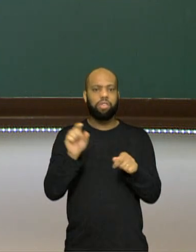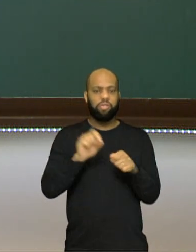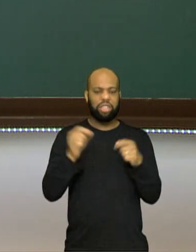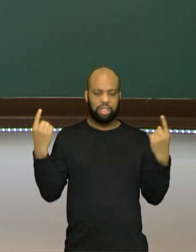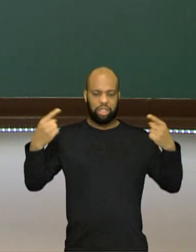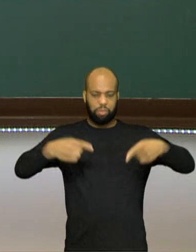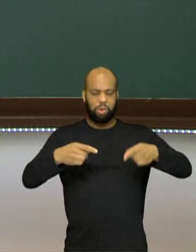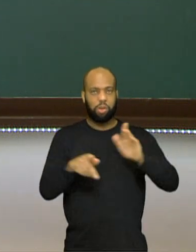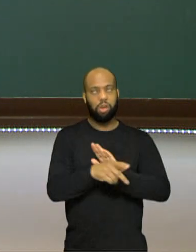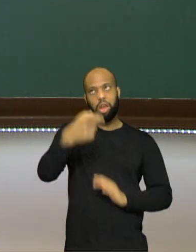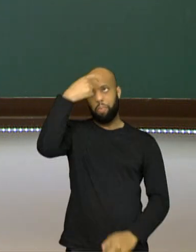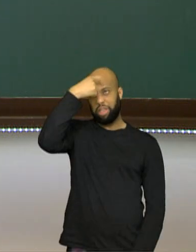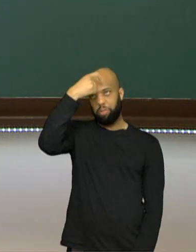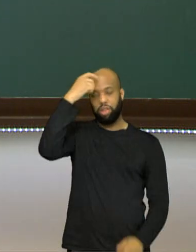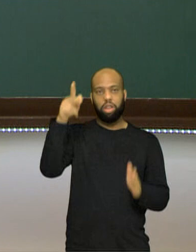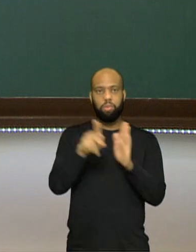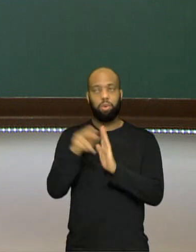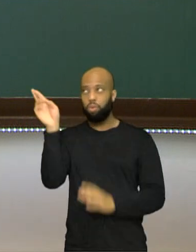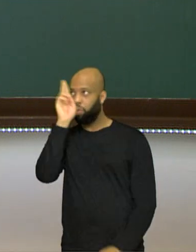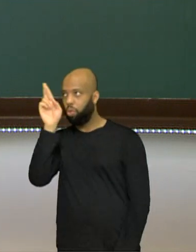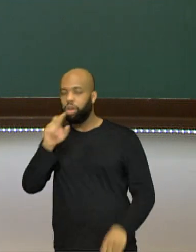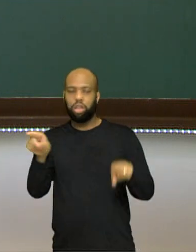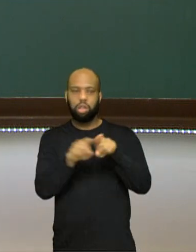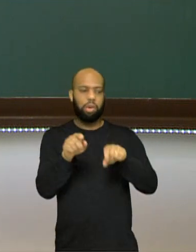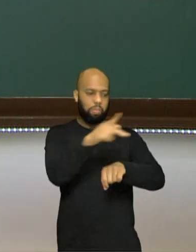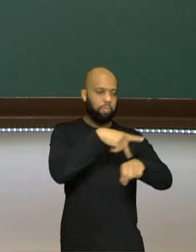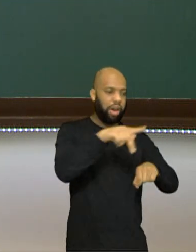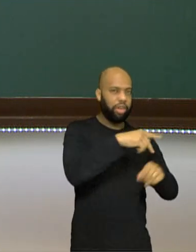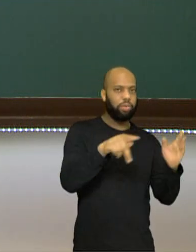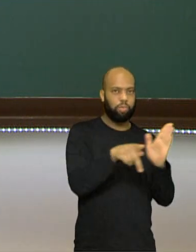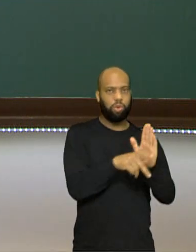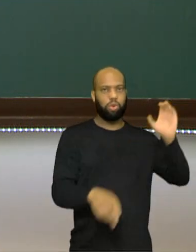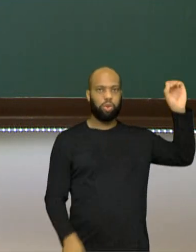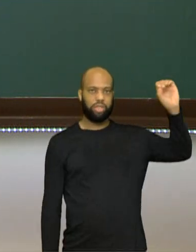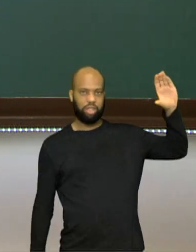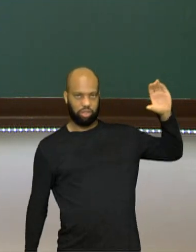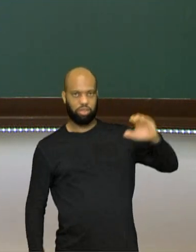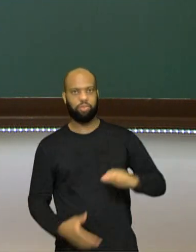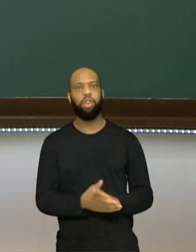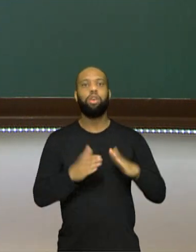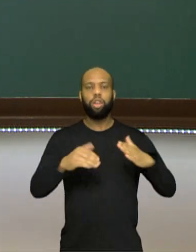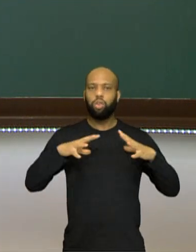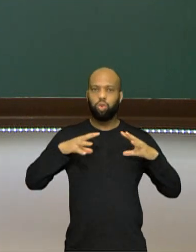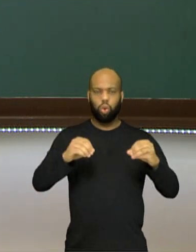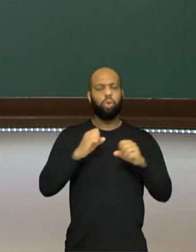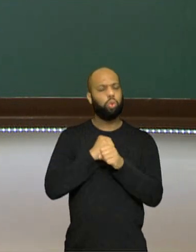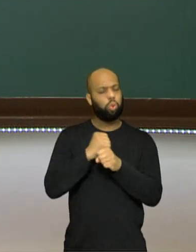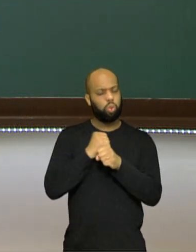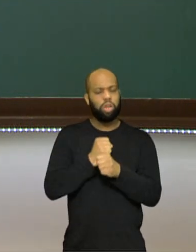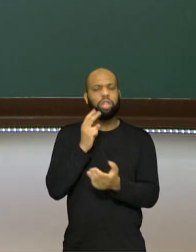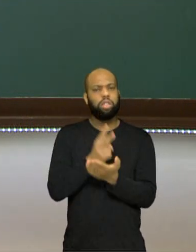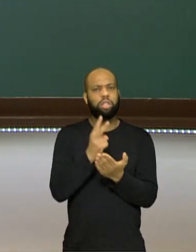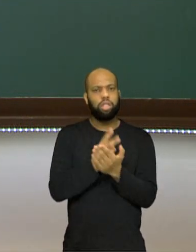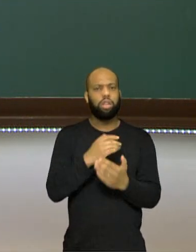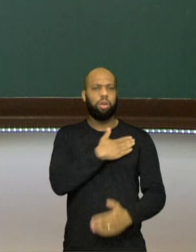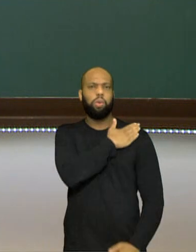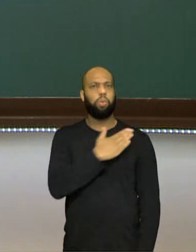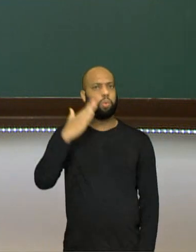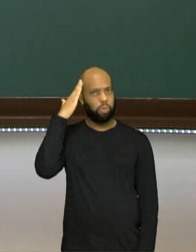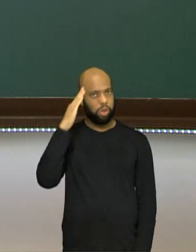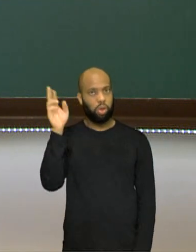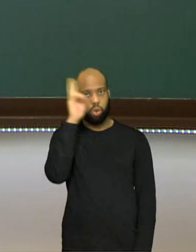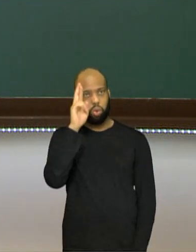disputa ideológica entre a Rússia e os países ocidentais. Todos os anos, o exército russo